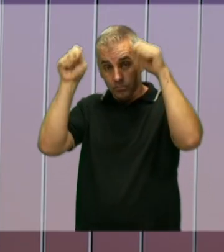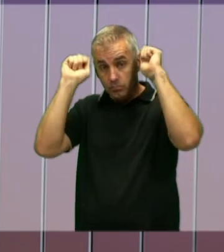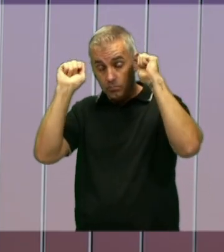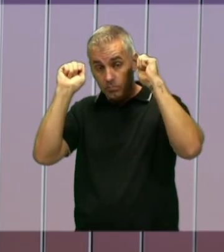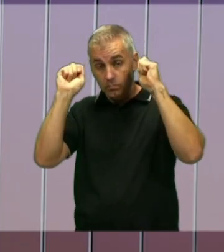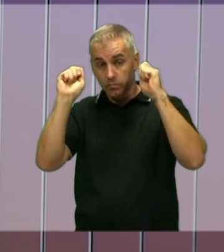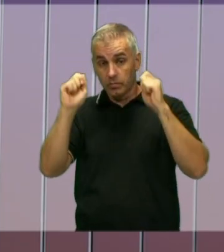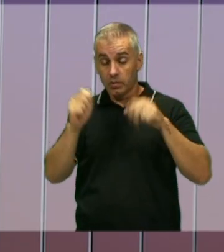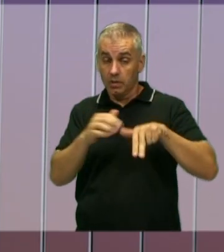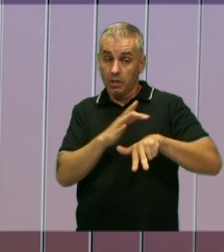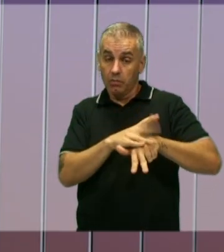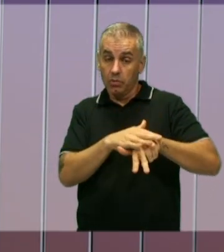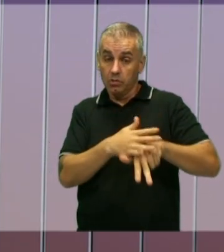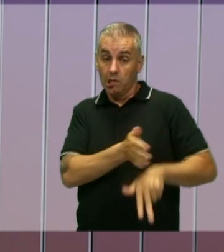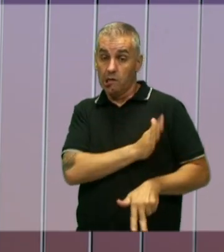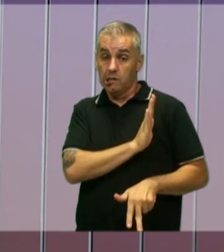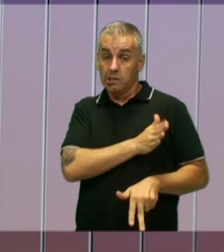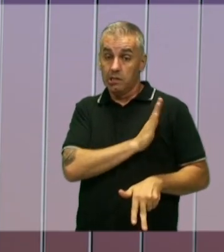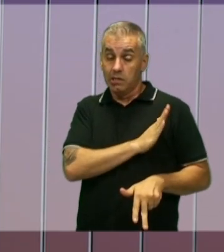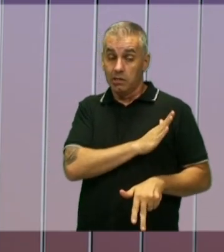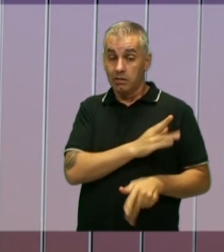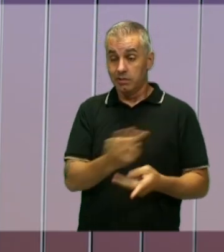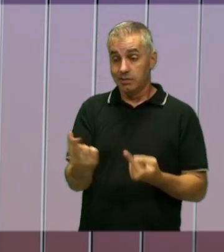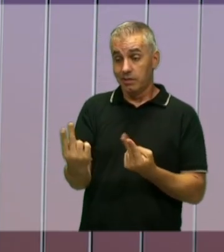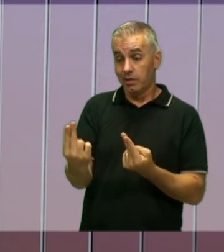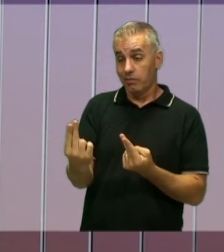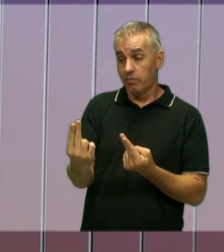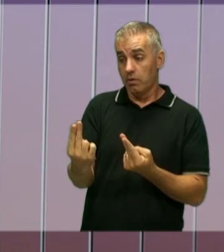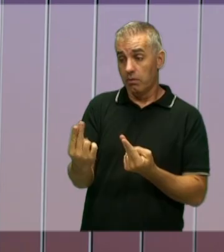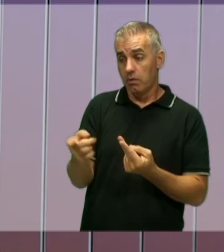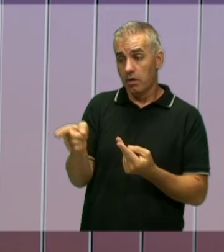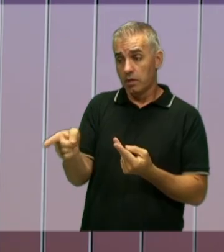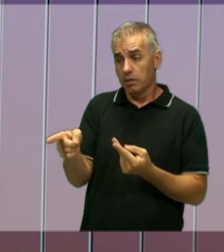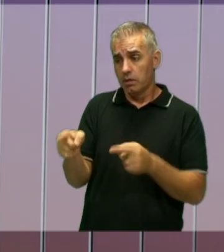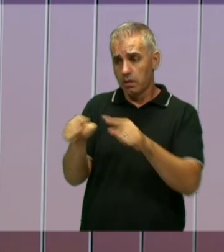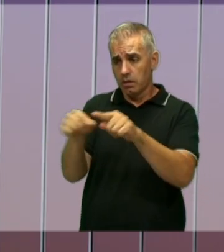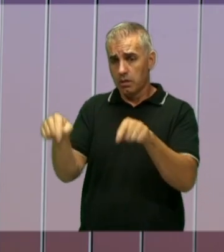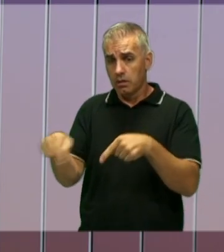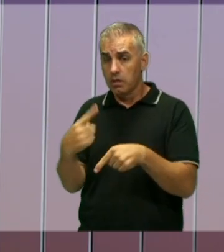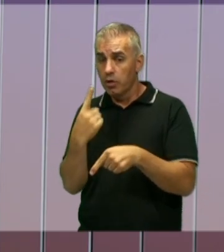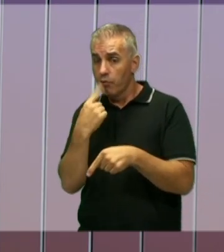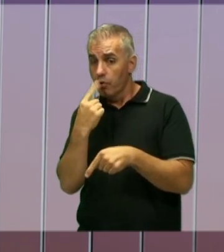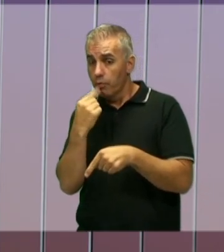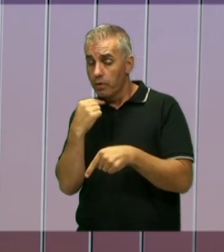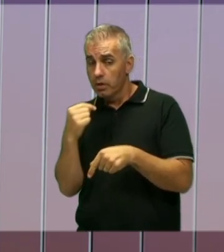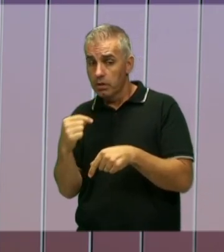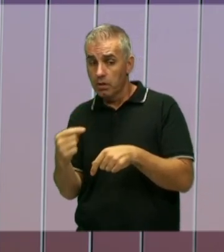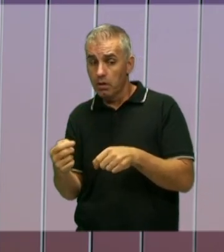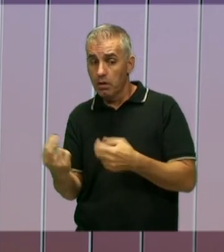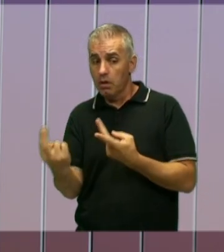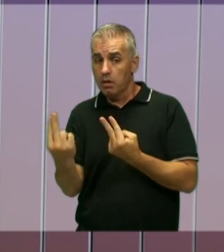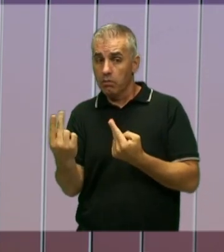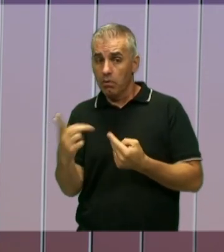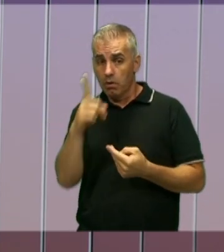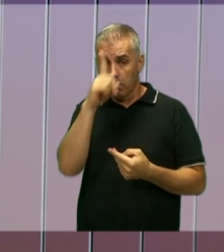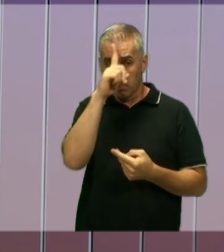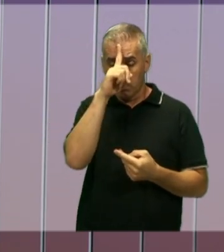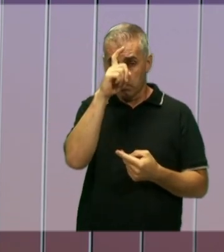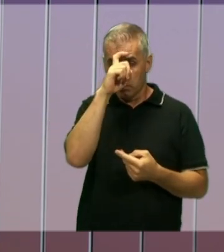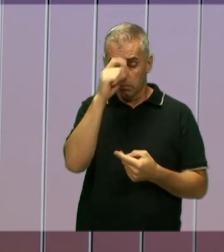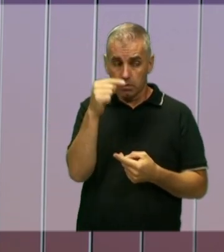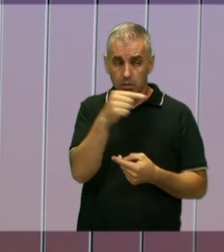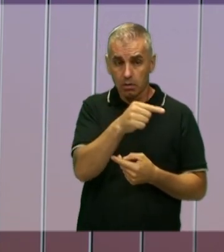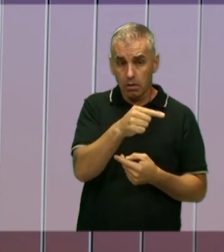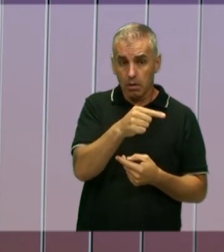o mesmo protocolo de atendimento de um paciente que entraria na sala vermelha. Só que ele só vai conseguir receber esse mesmo atendimento se o profissional for